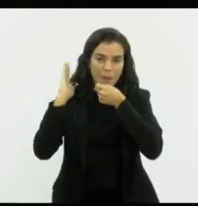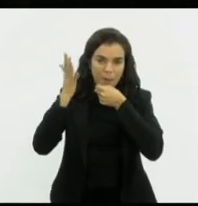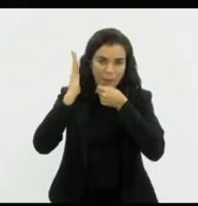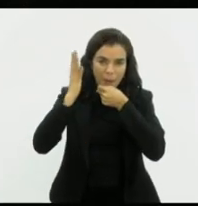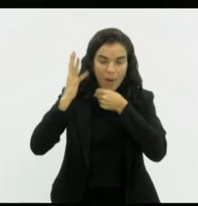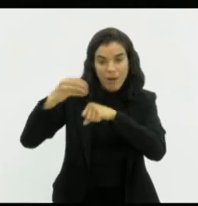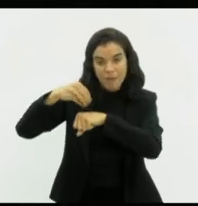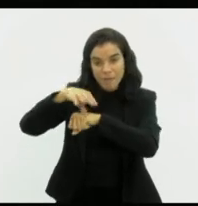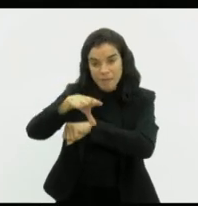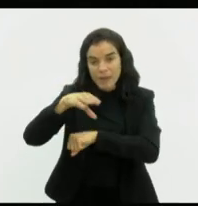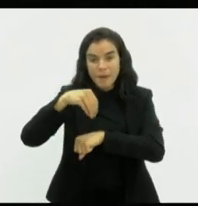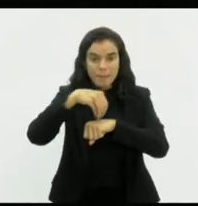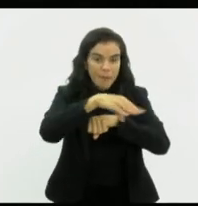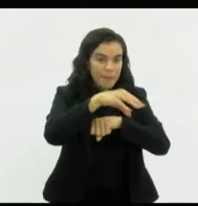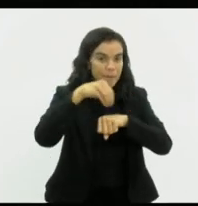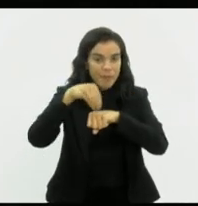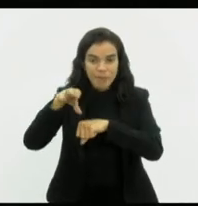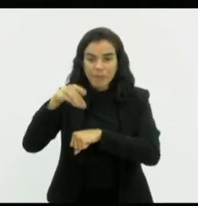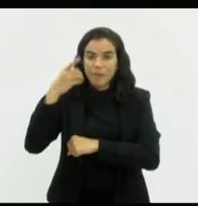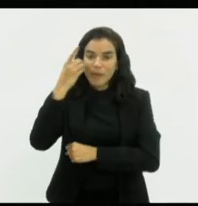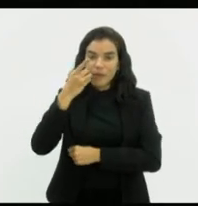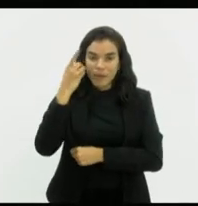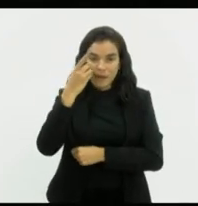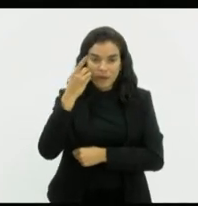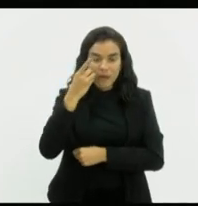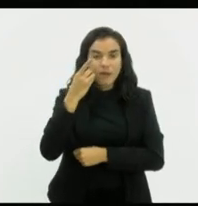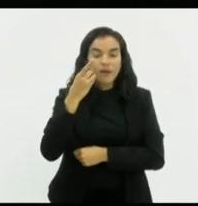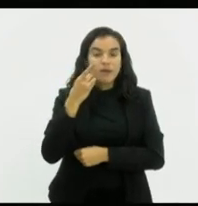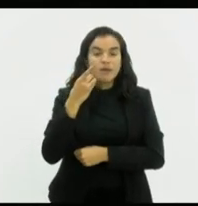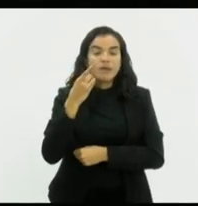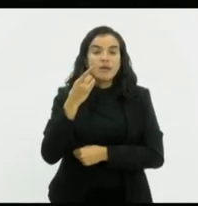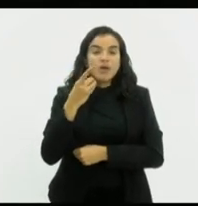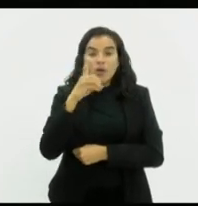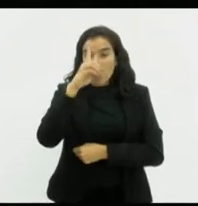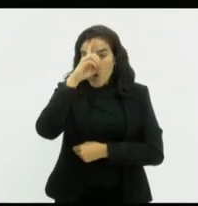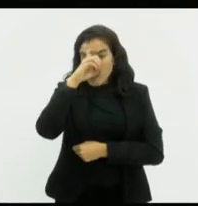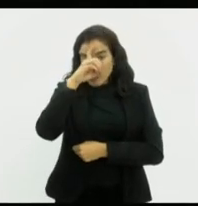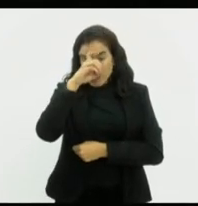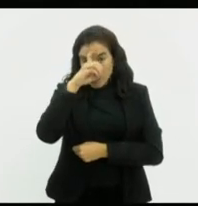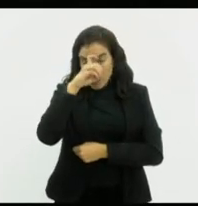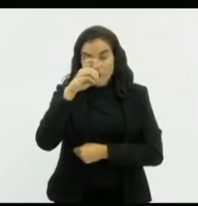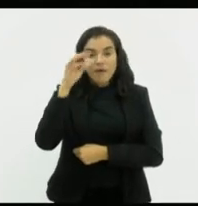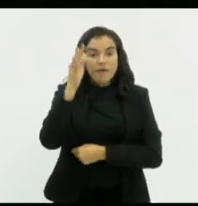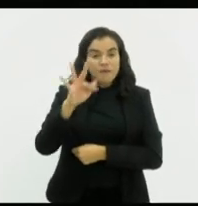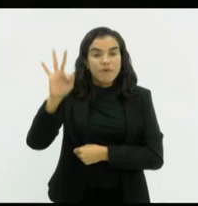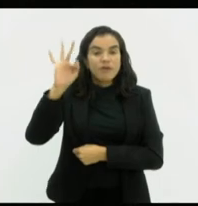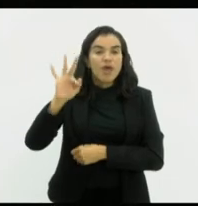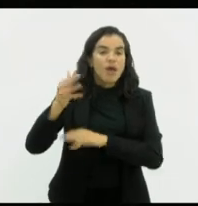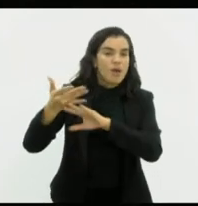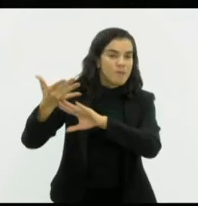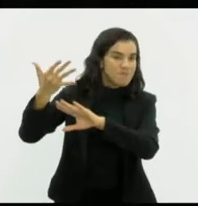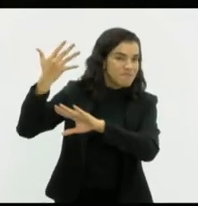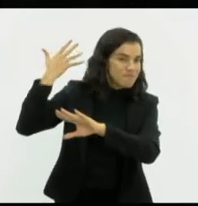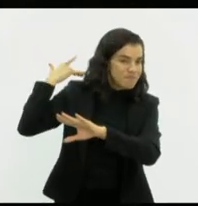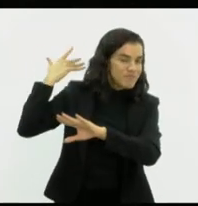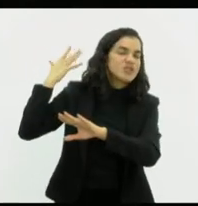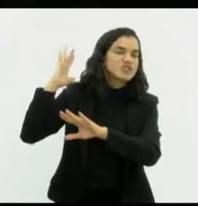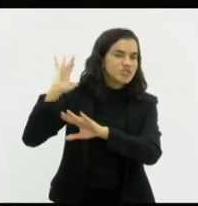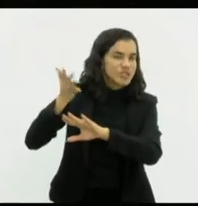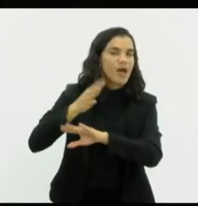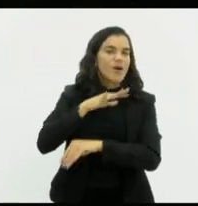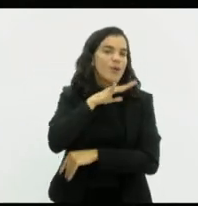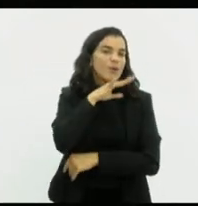né, deputados, né, que a situação dos hospitais federais já estava ruim há bastante tempo, deputado